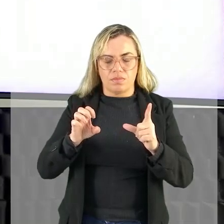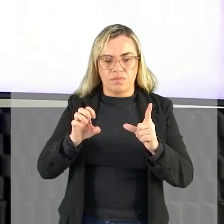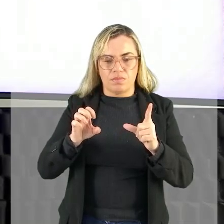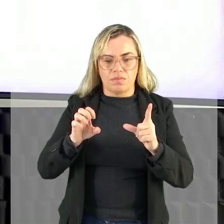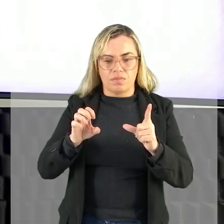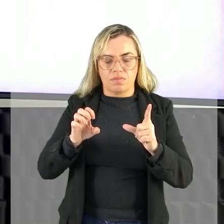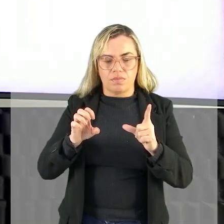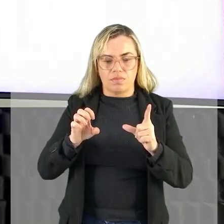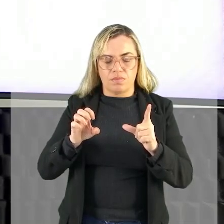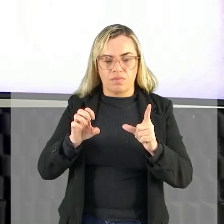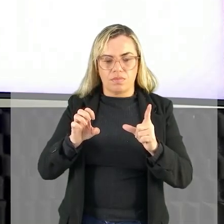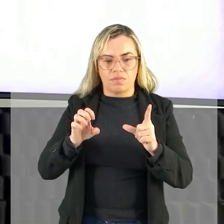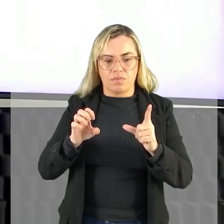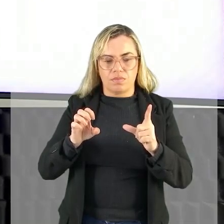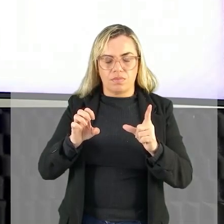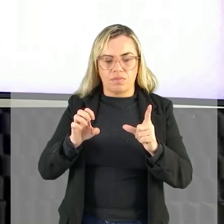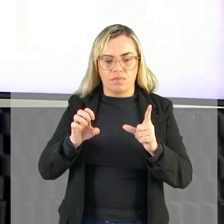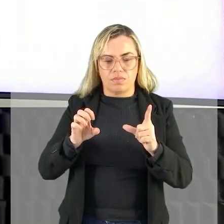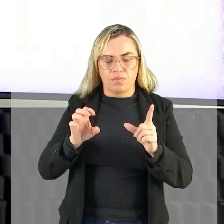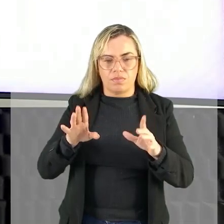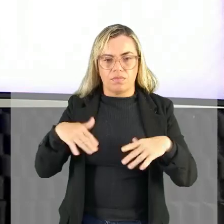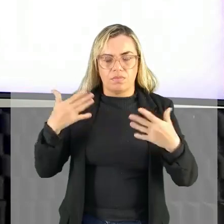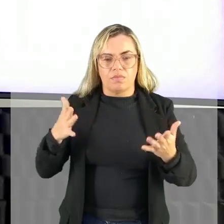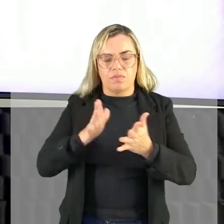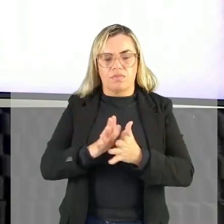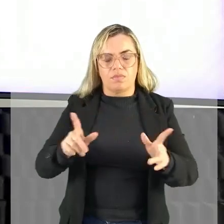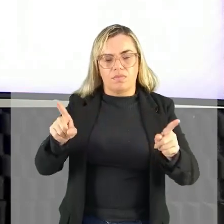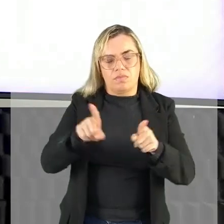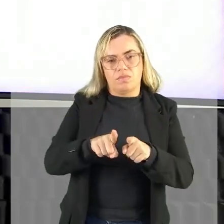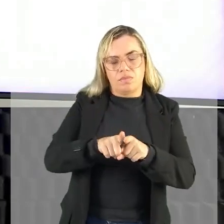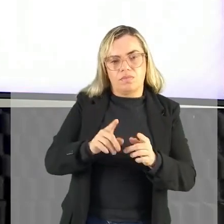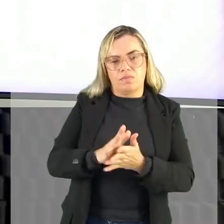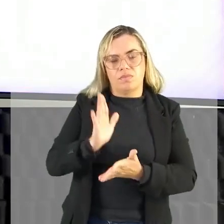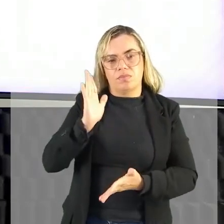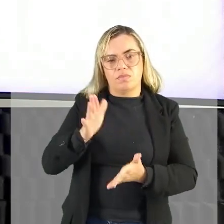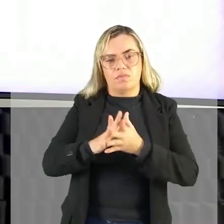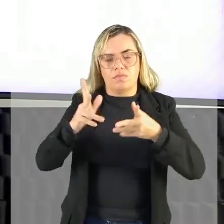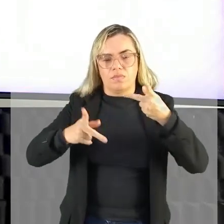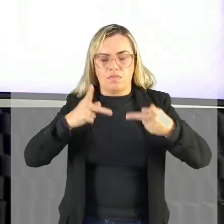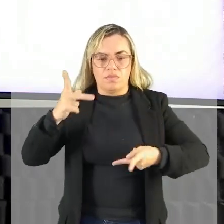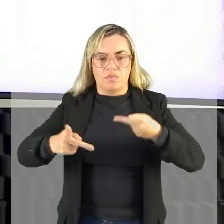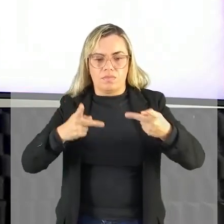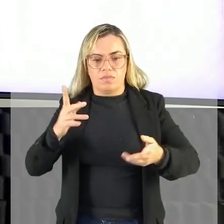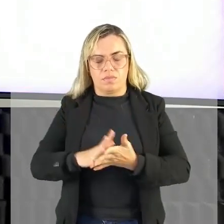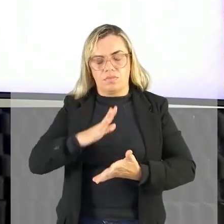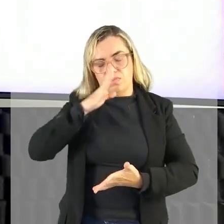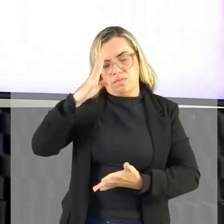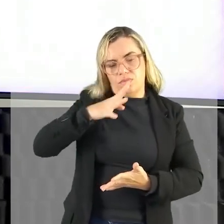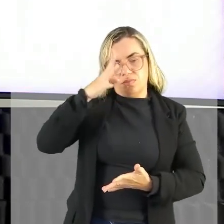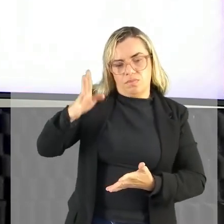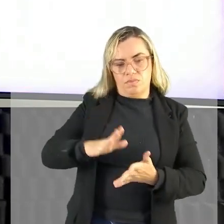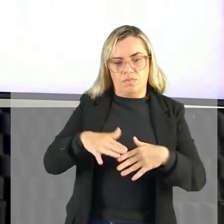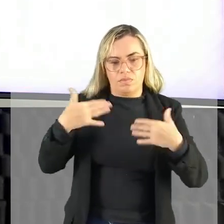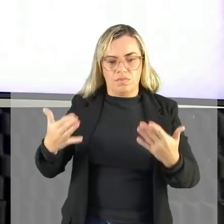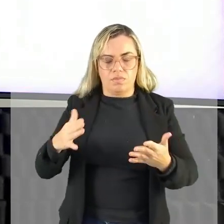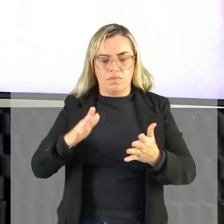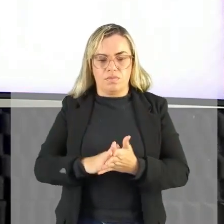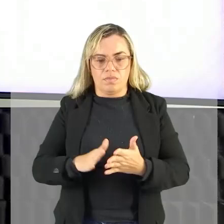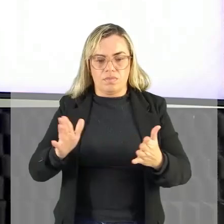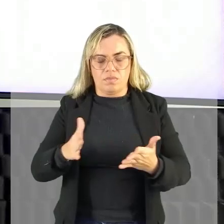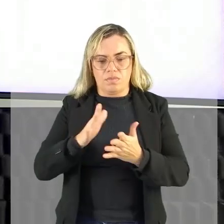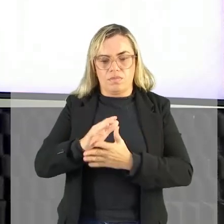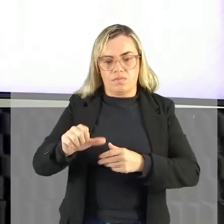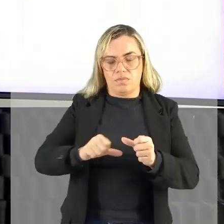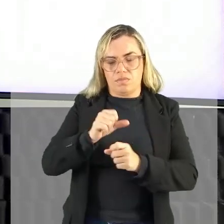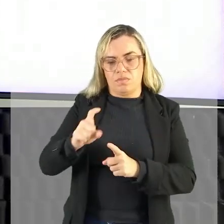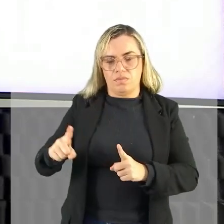tipo sanguíneo materno. Isso aqui também eu já vou falar logo porque é muito absurdo, é promover a alteração do tipo sanguíneo